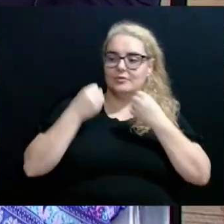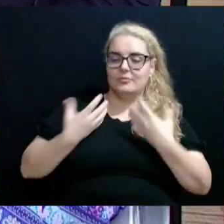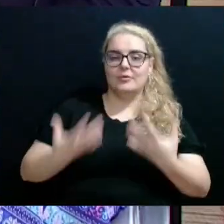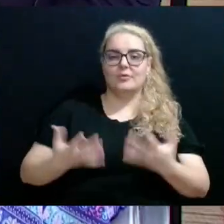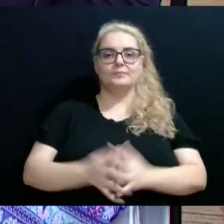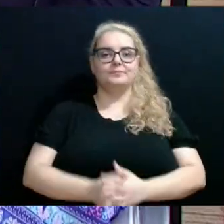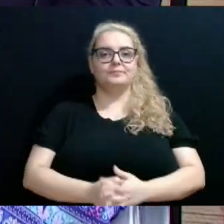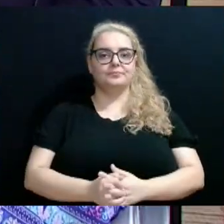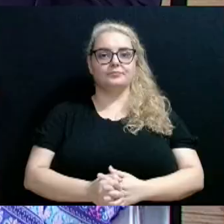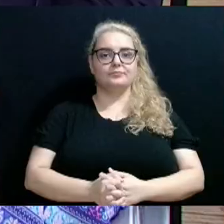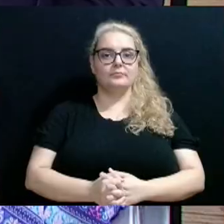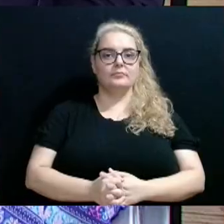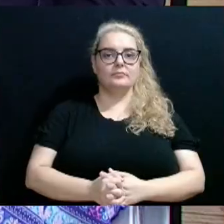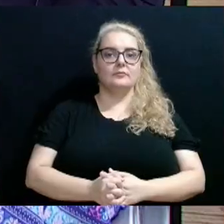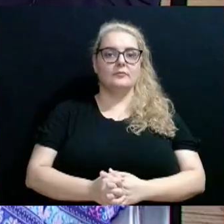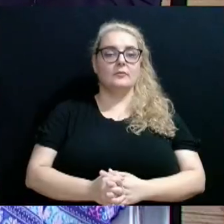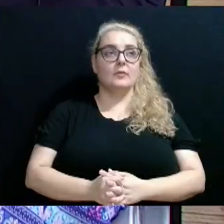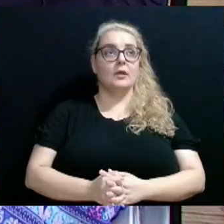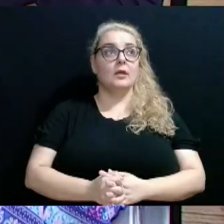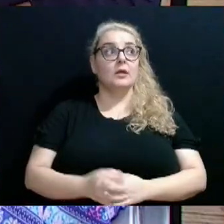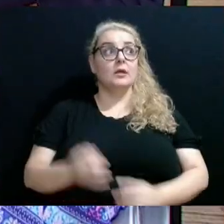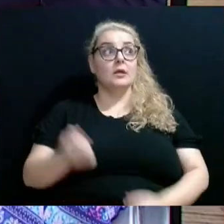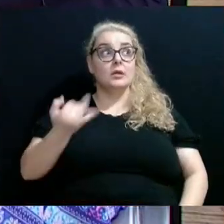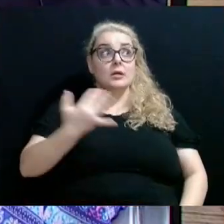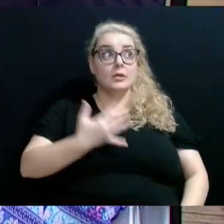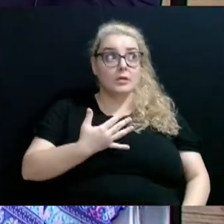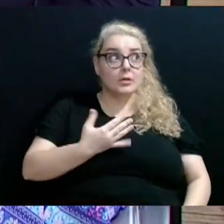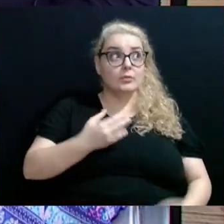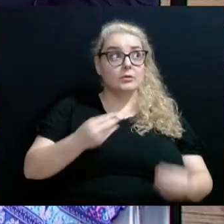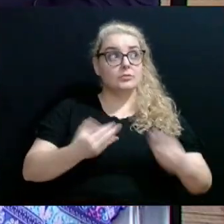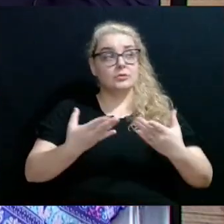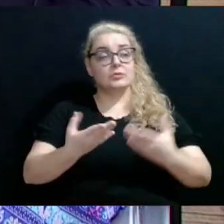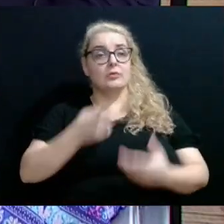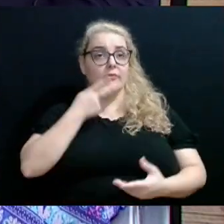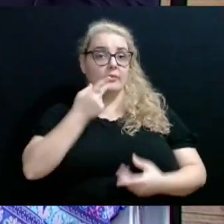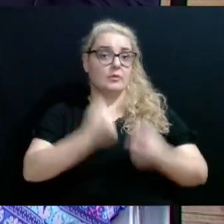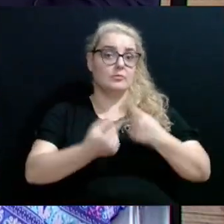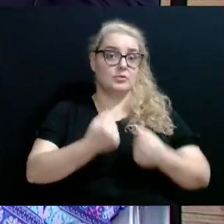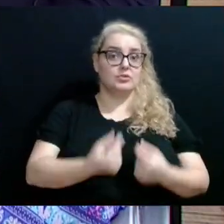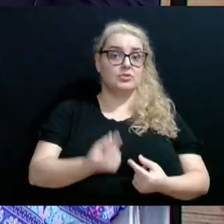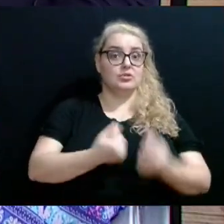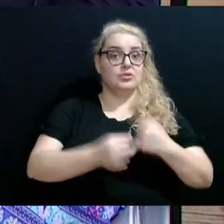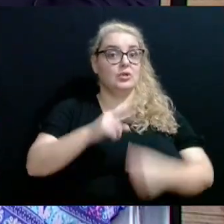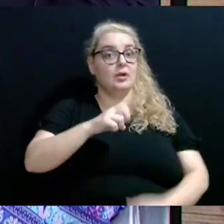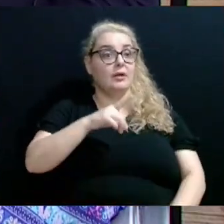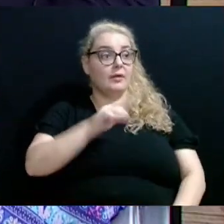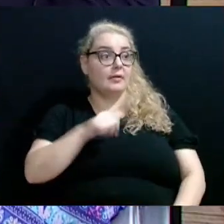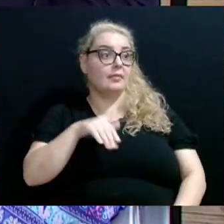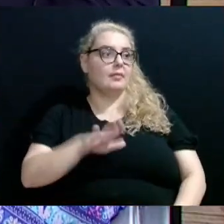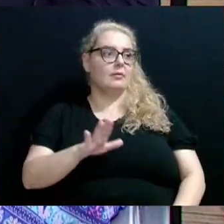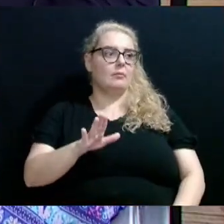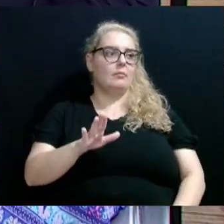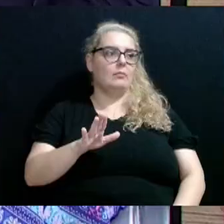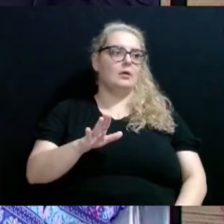quanto isso te trouxe, economicamente falando, de renda a mais que um negócio que